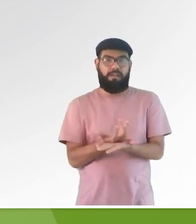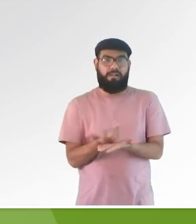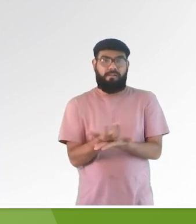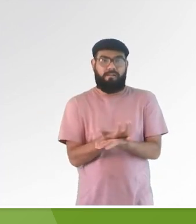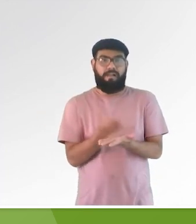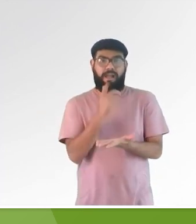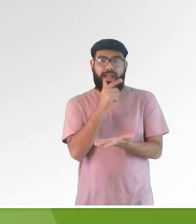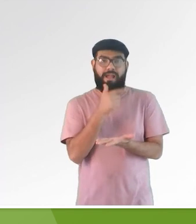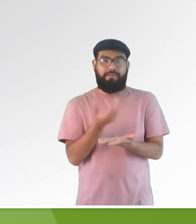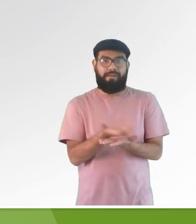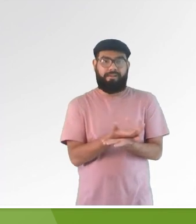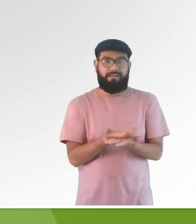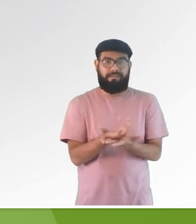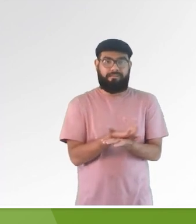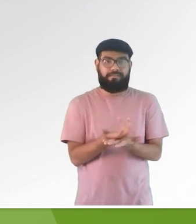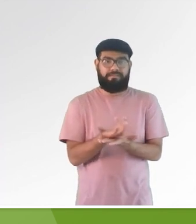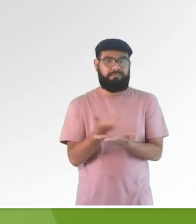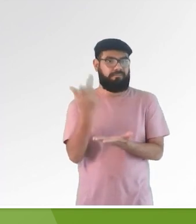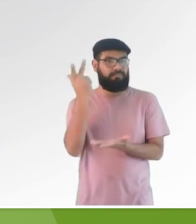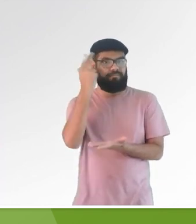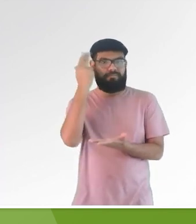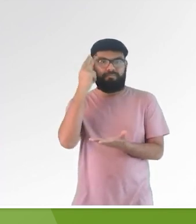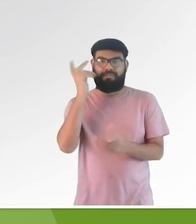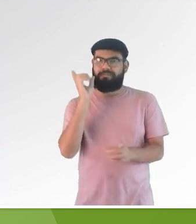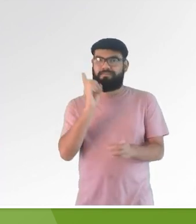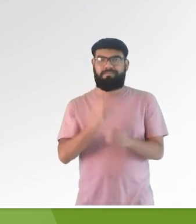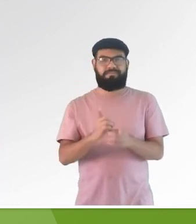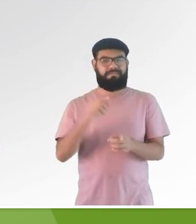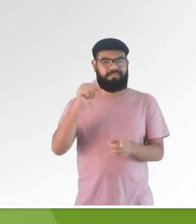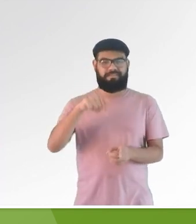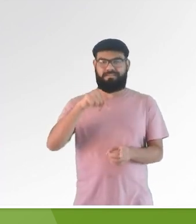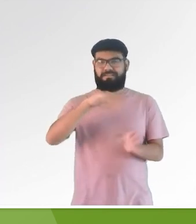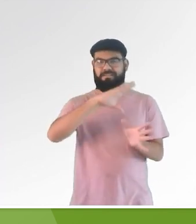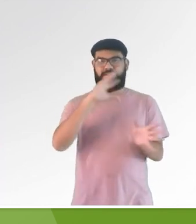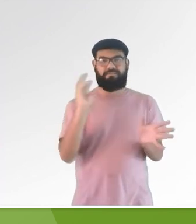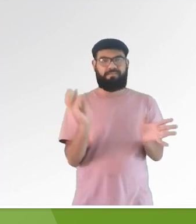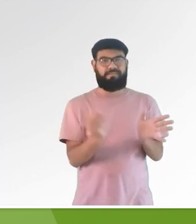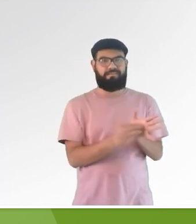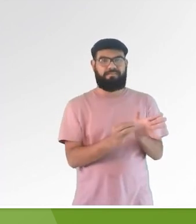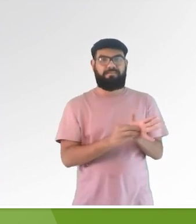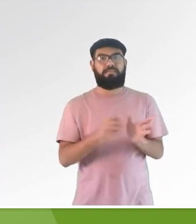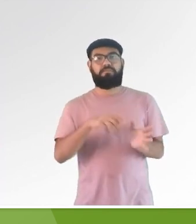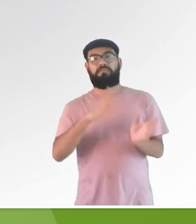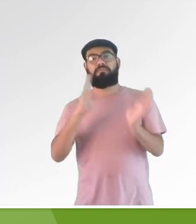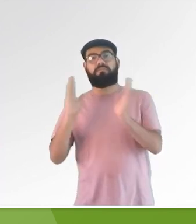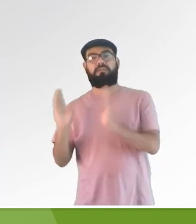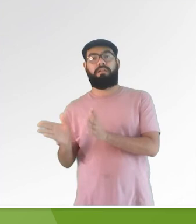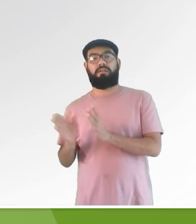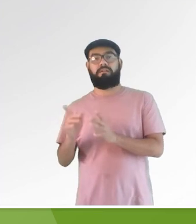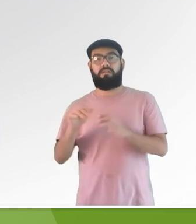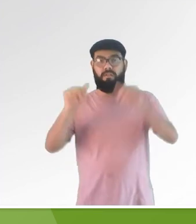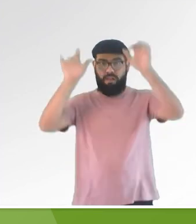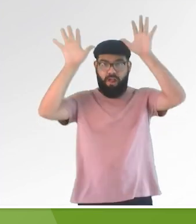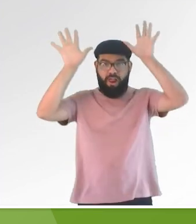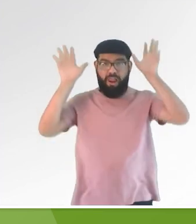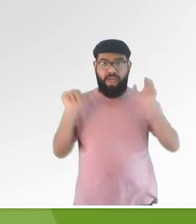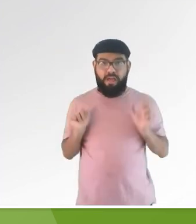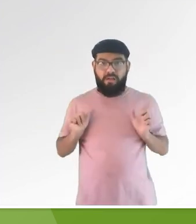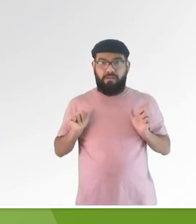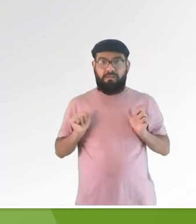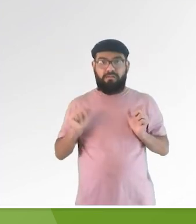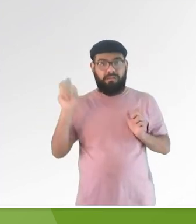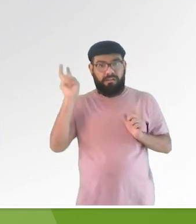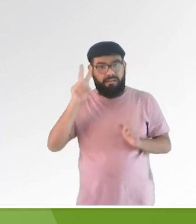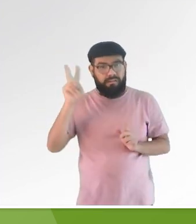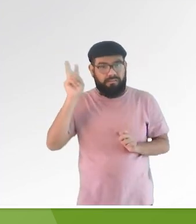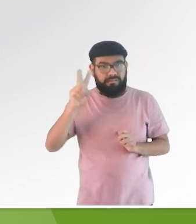comum, fácil de ser localizada aqui na floresta amazônica. E do outro lado a gente tem um leão também, né, lembrando aí as savanas